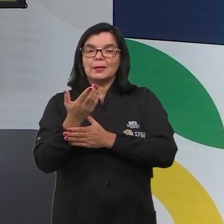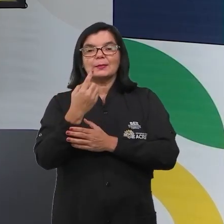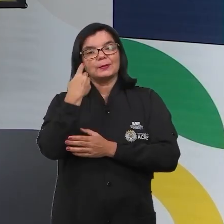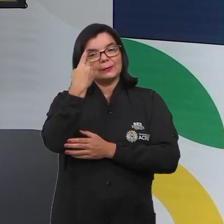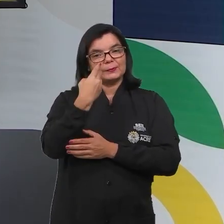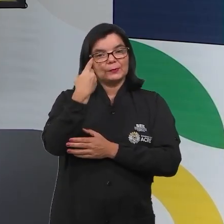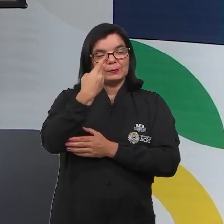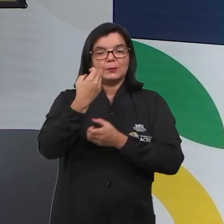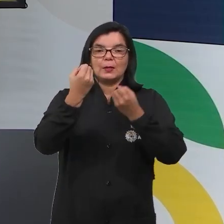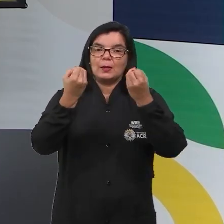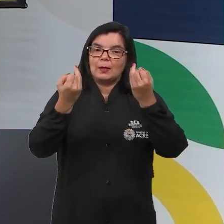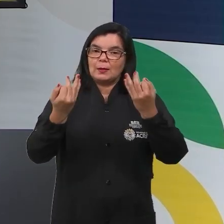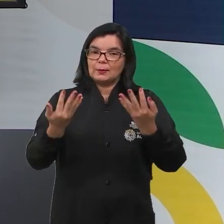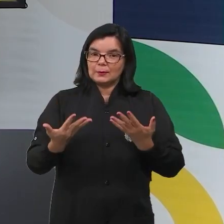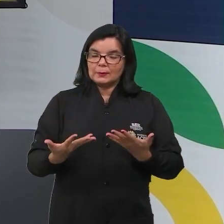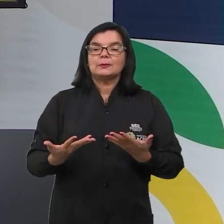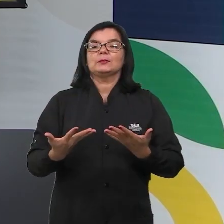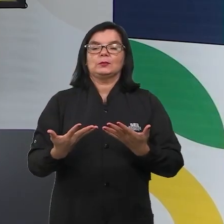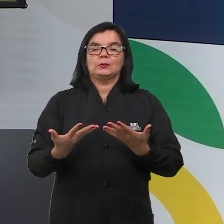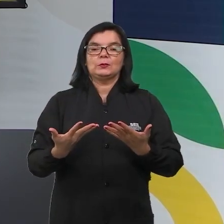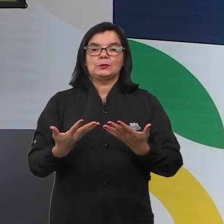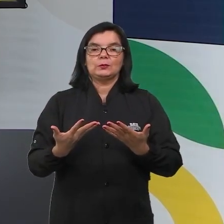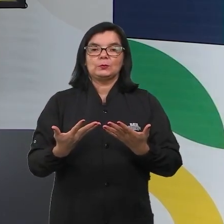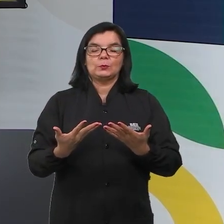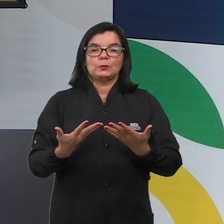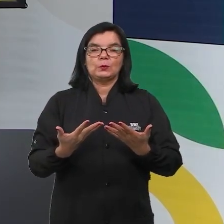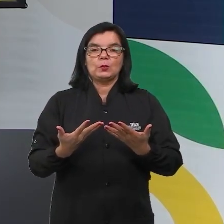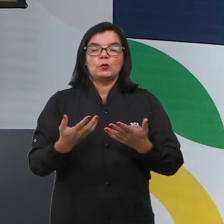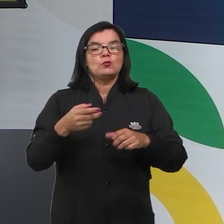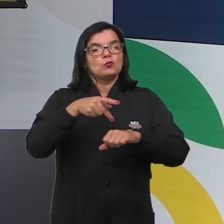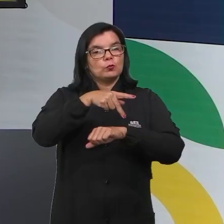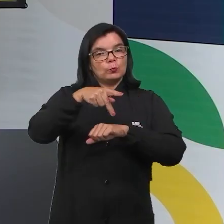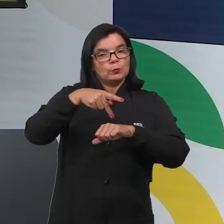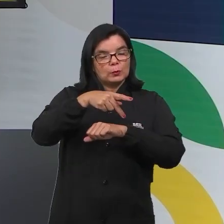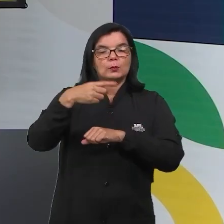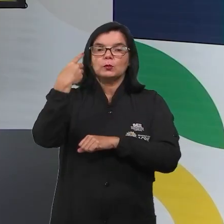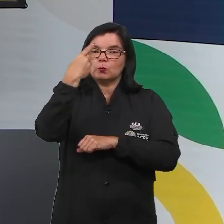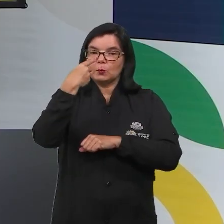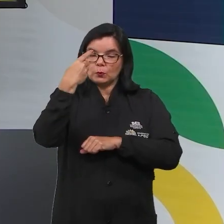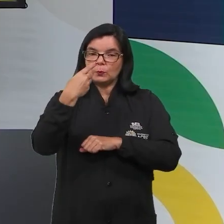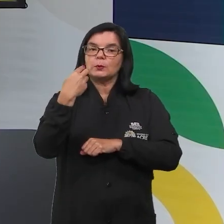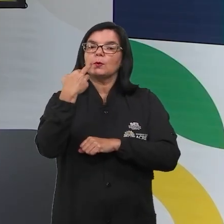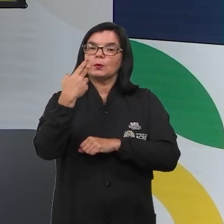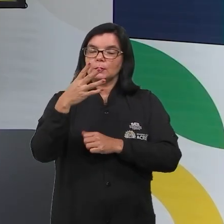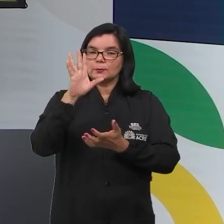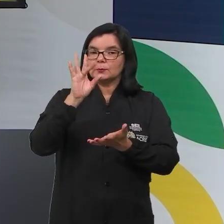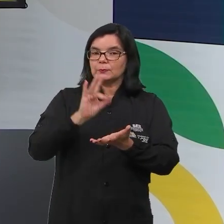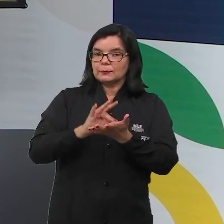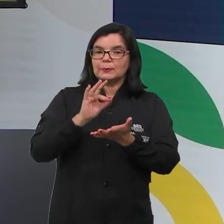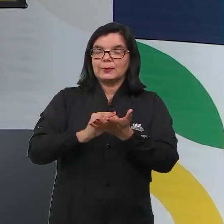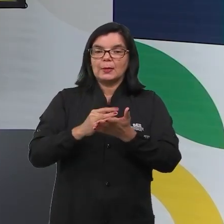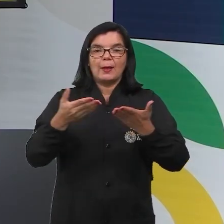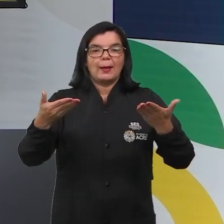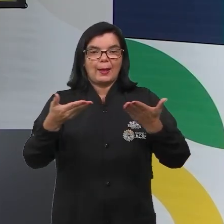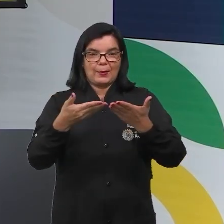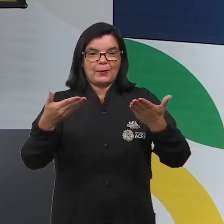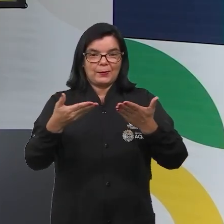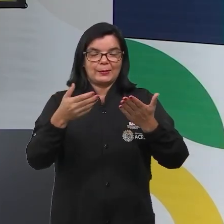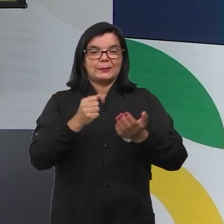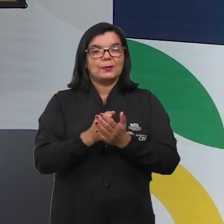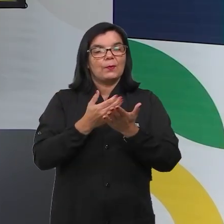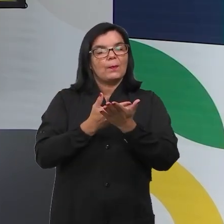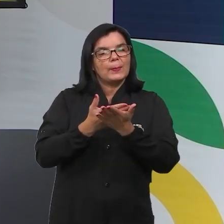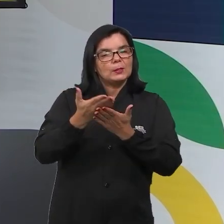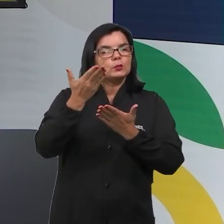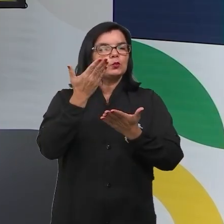agora falamos aí sobre aqueles países que têm o espanhol como idioma oficial. E agora, galera, nós vamos